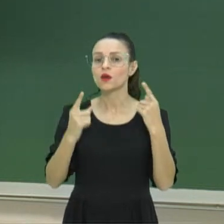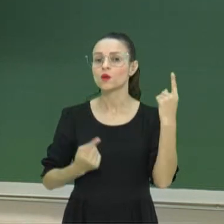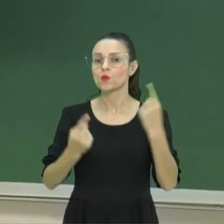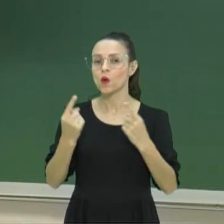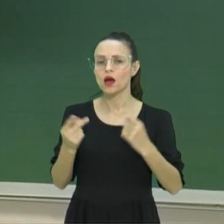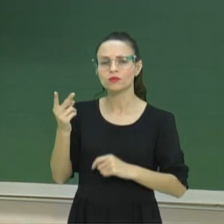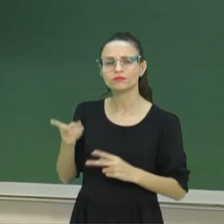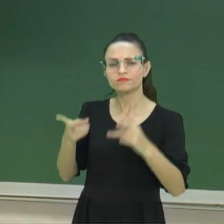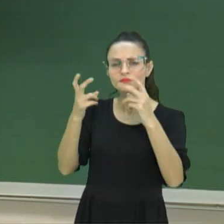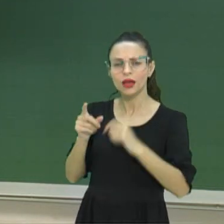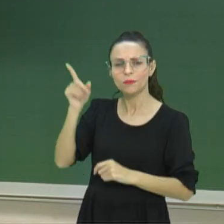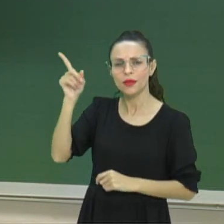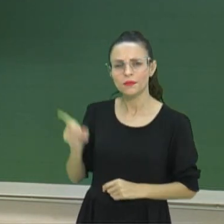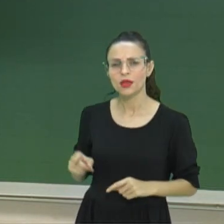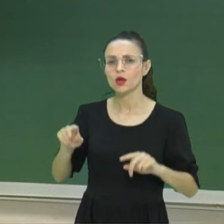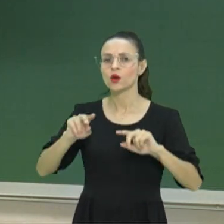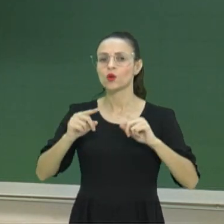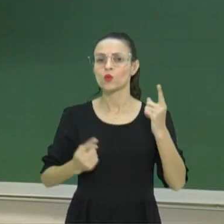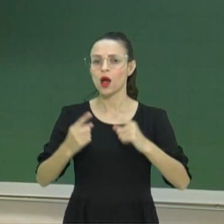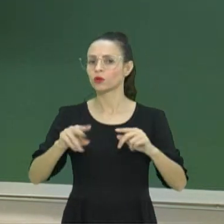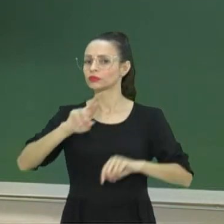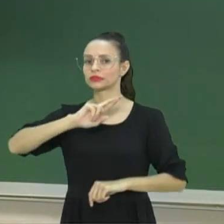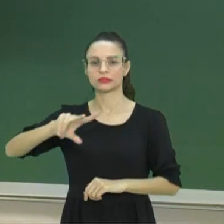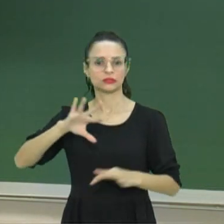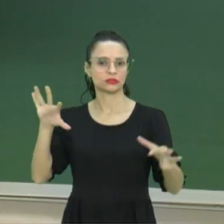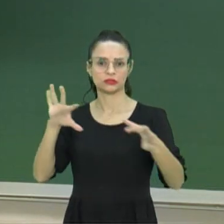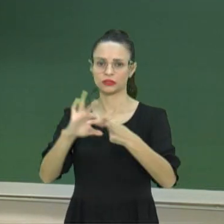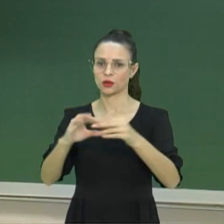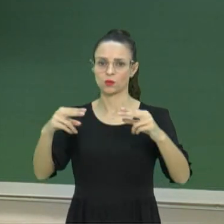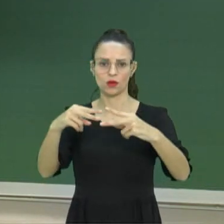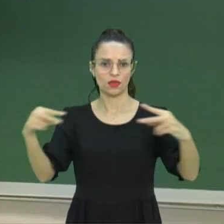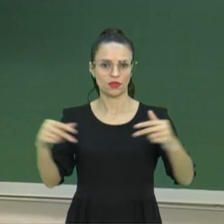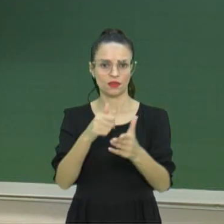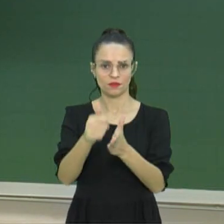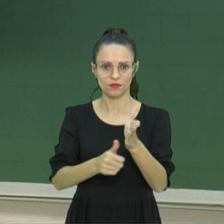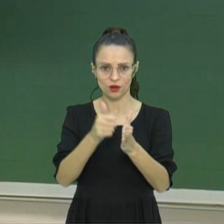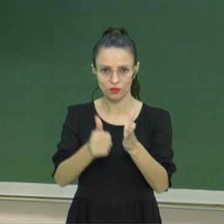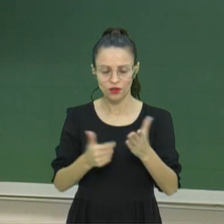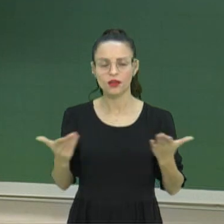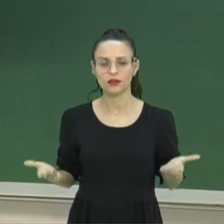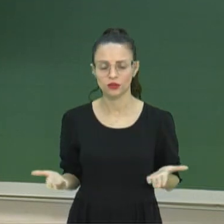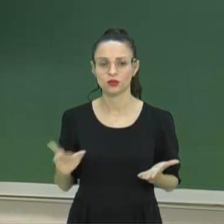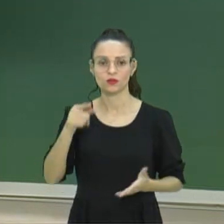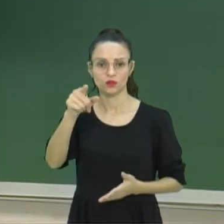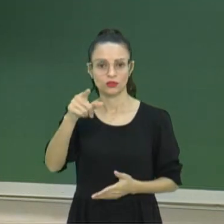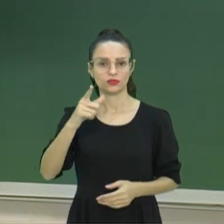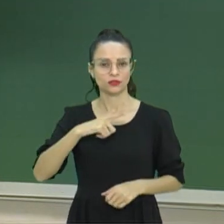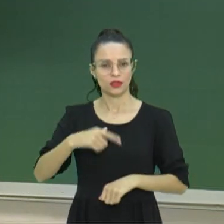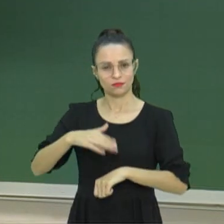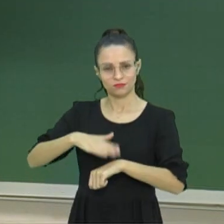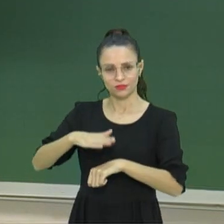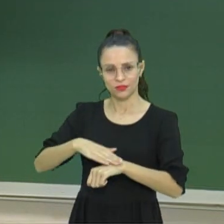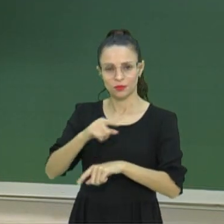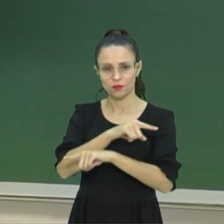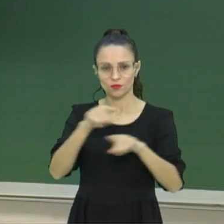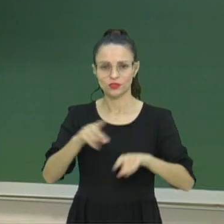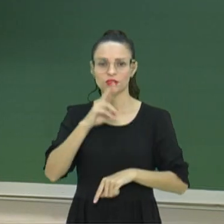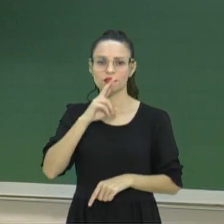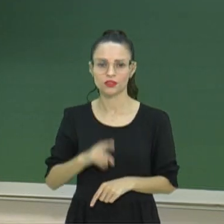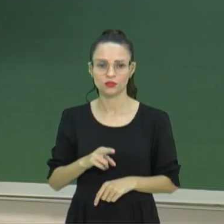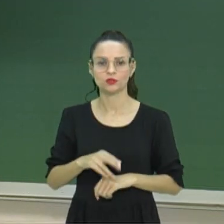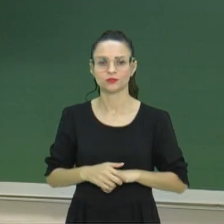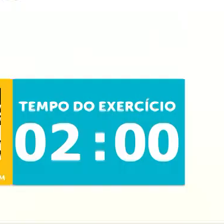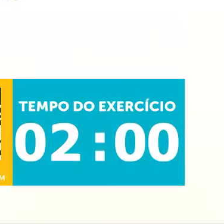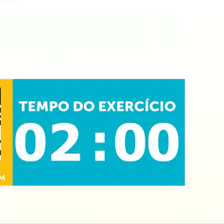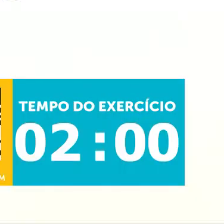perceber dessas qual não faz referência ao transporte ferroviário. Então, você terá aí um minutinho para responder essa